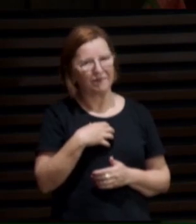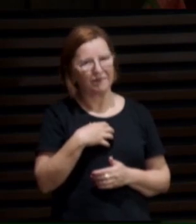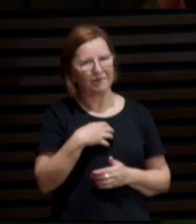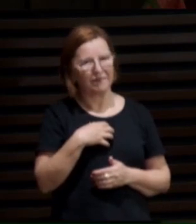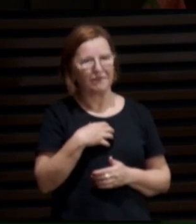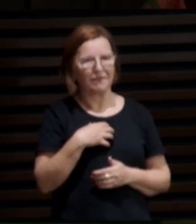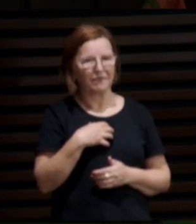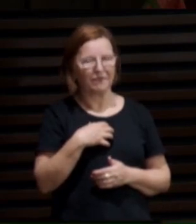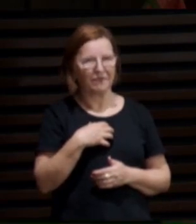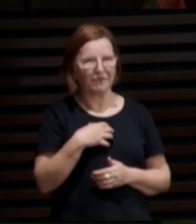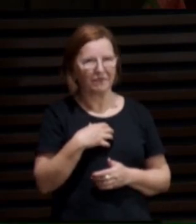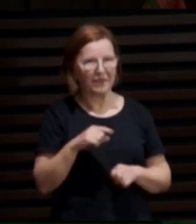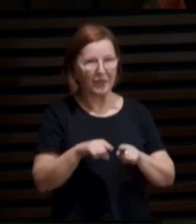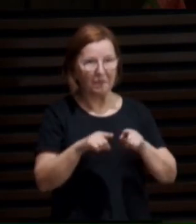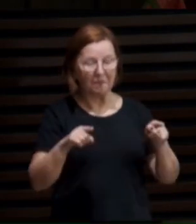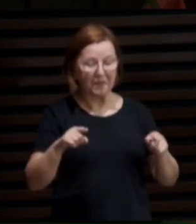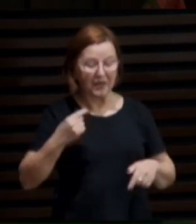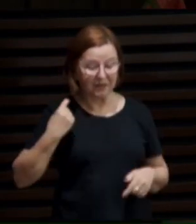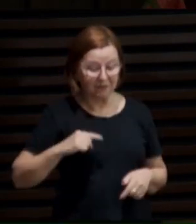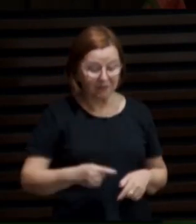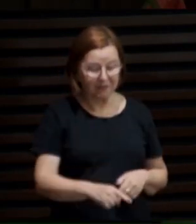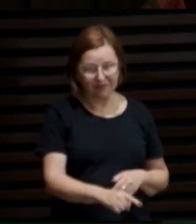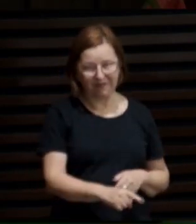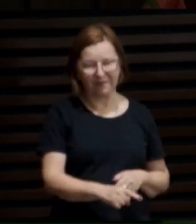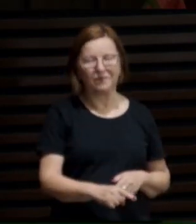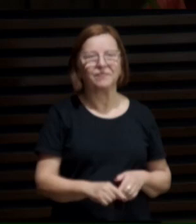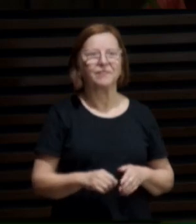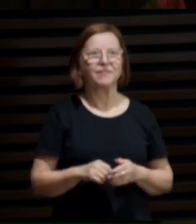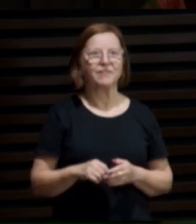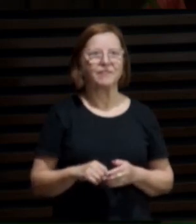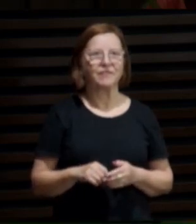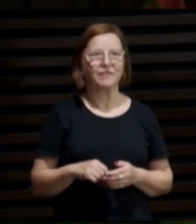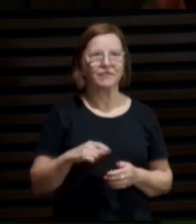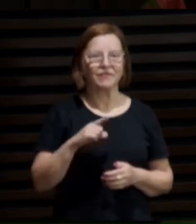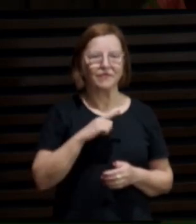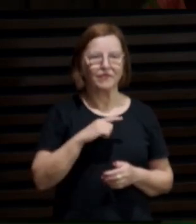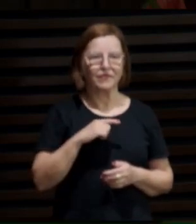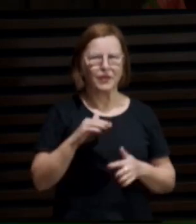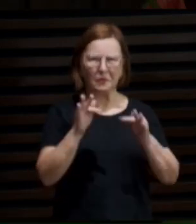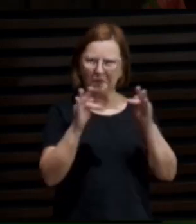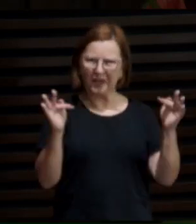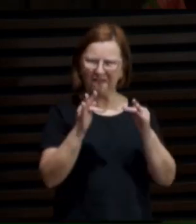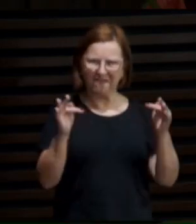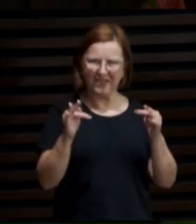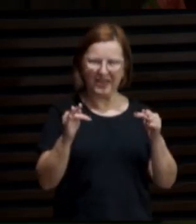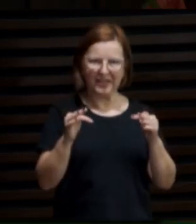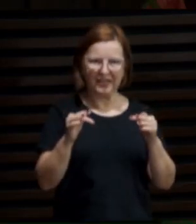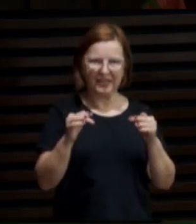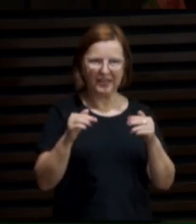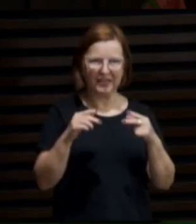remete a algo mais profundo. Existe uma frase clássica em latim que é